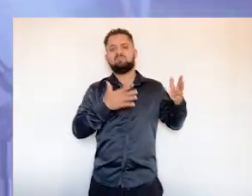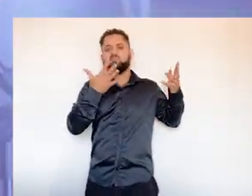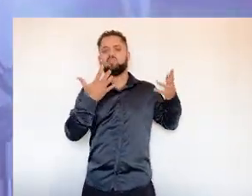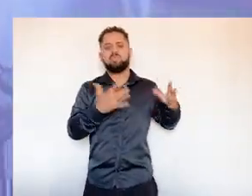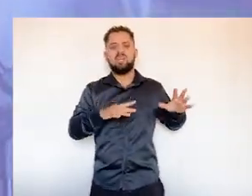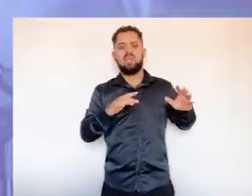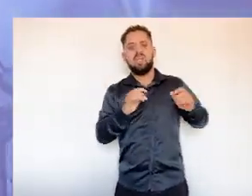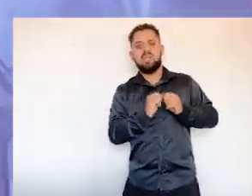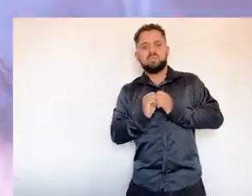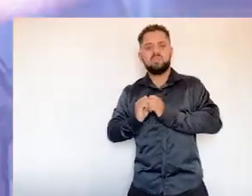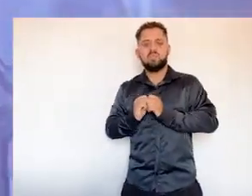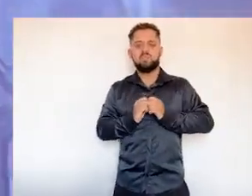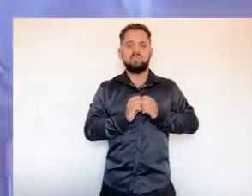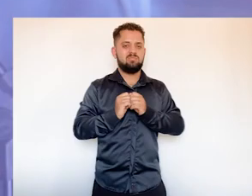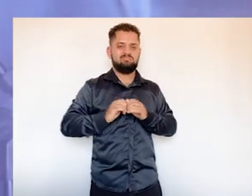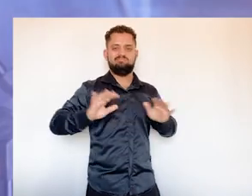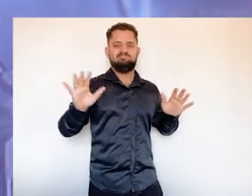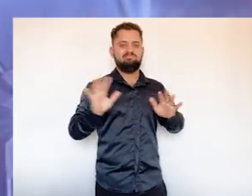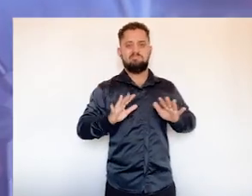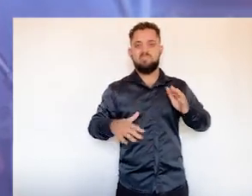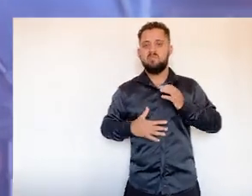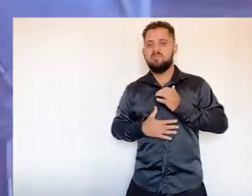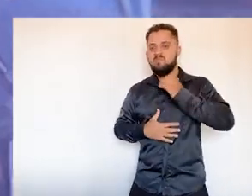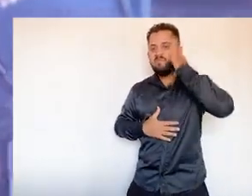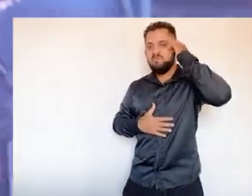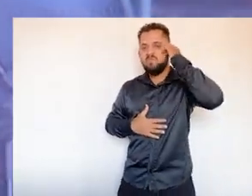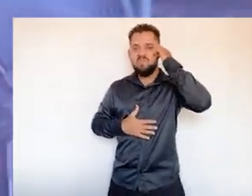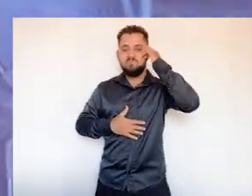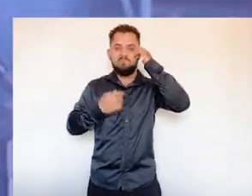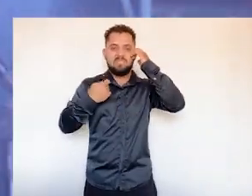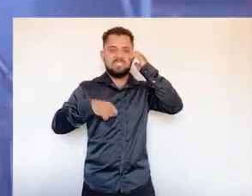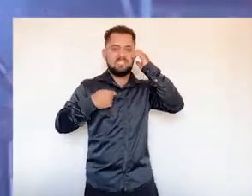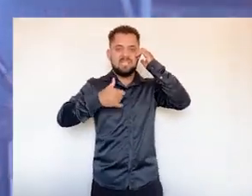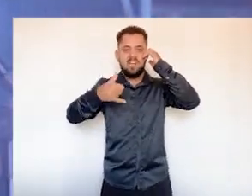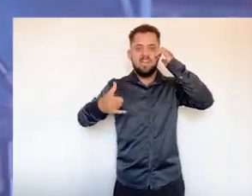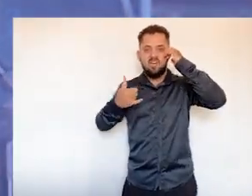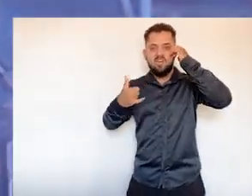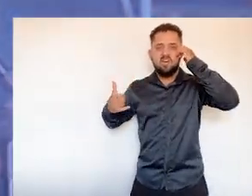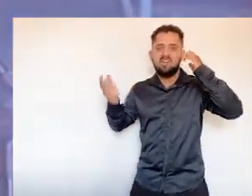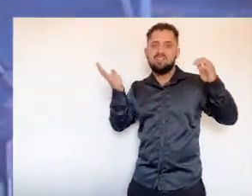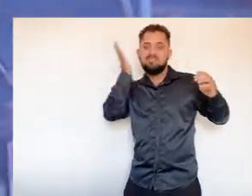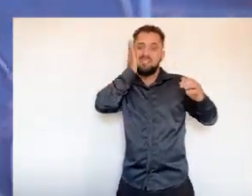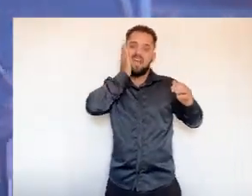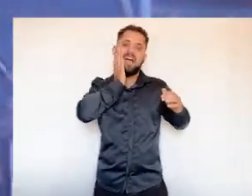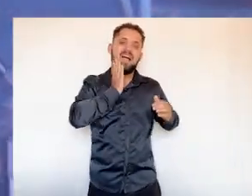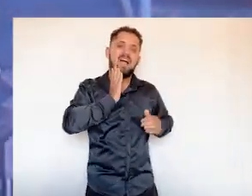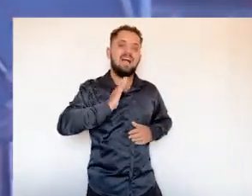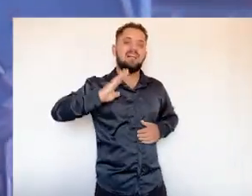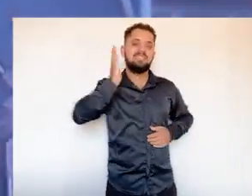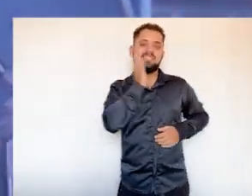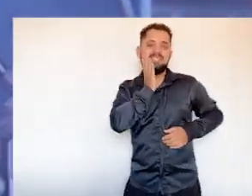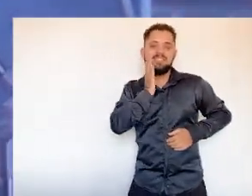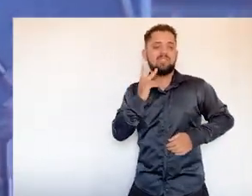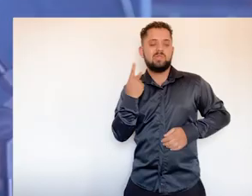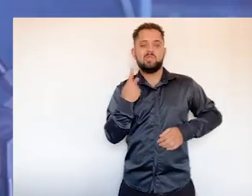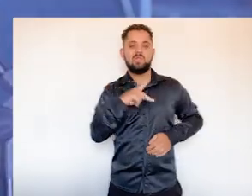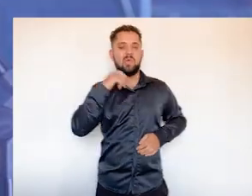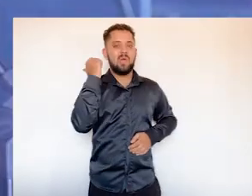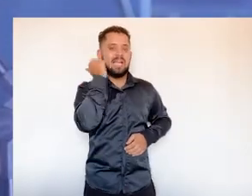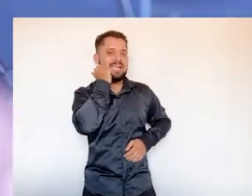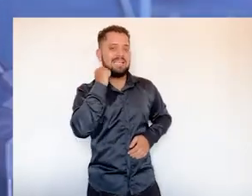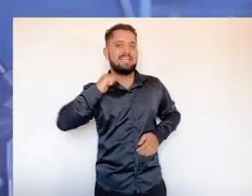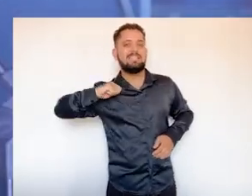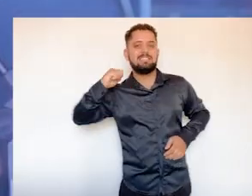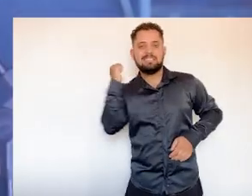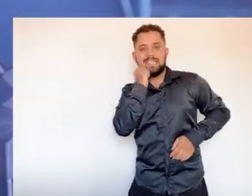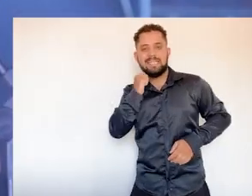solar. Pra canalhocrata, o melhor que há. Olho de peroba e filtro solar. Pra canalhocrata,